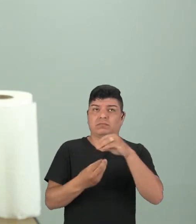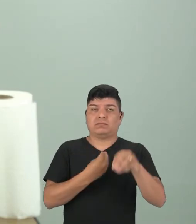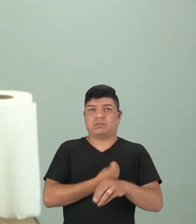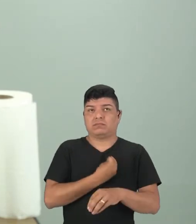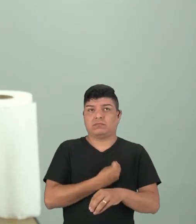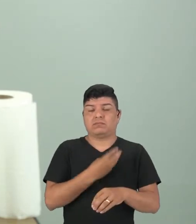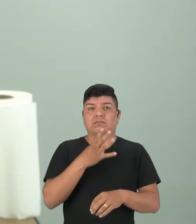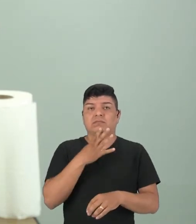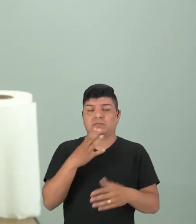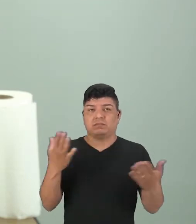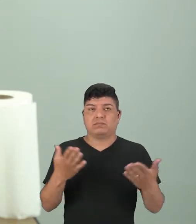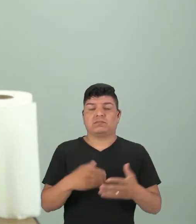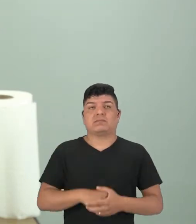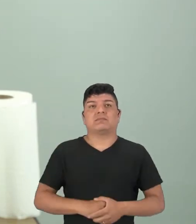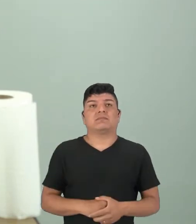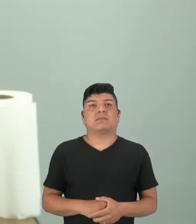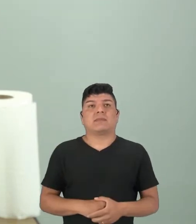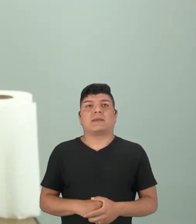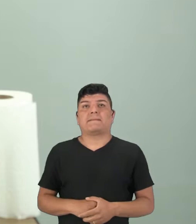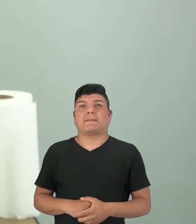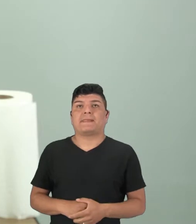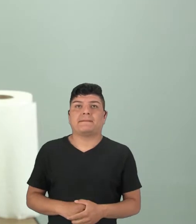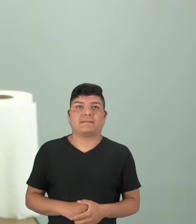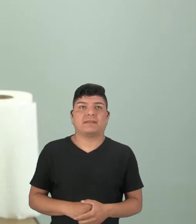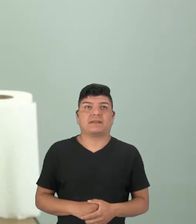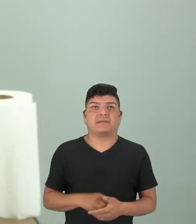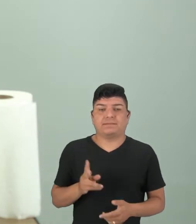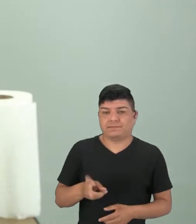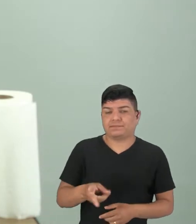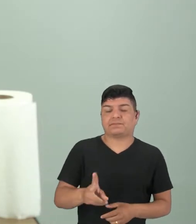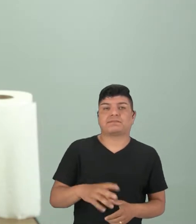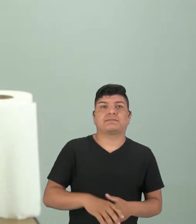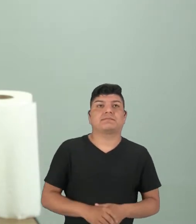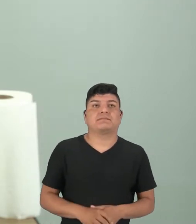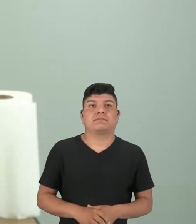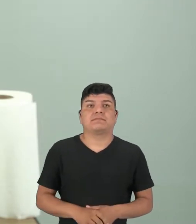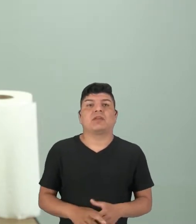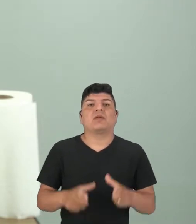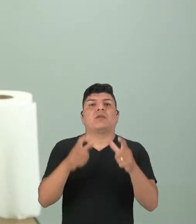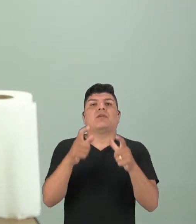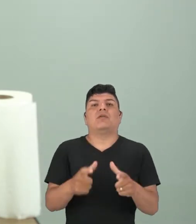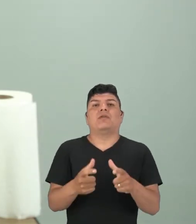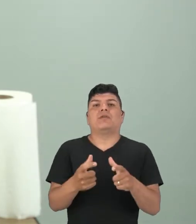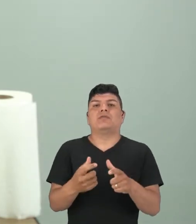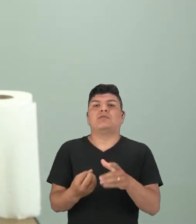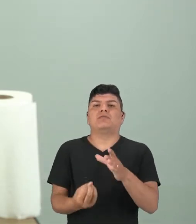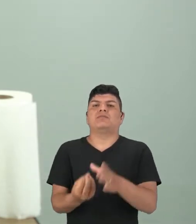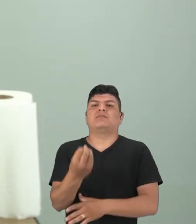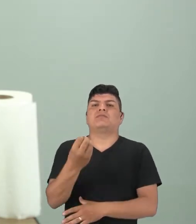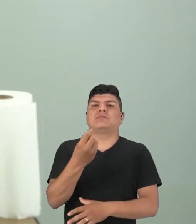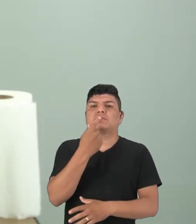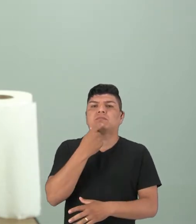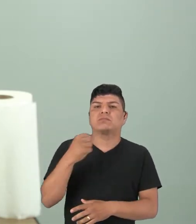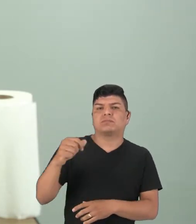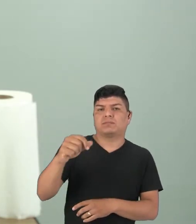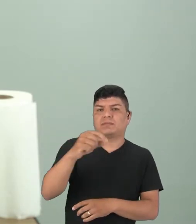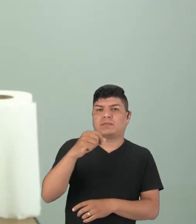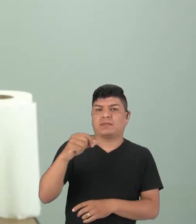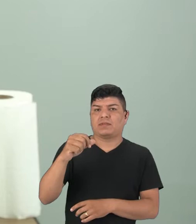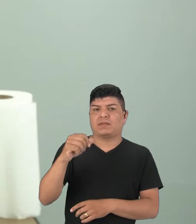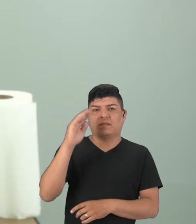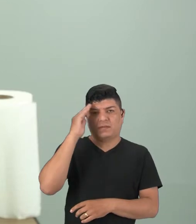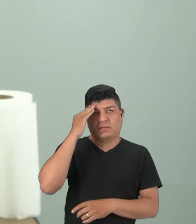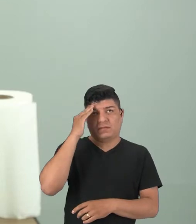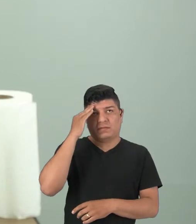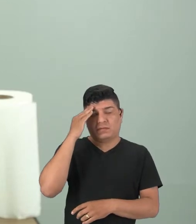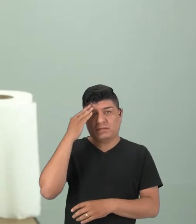a gente vai conhecer aí. Então, vamos lá, continuando. Ó. De onde vem o sal? Você já pensou sobre isso? Vamos entender um